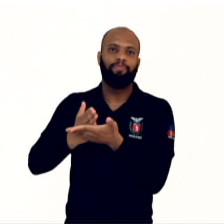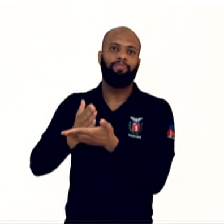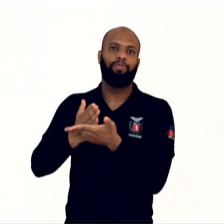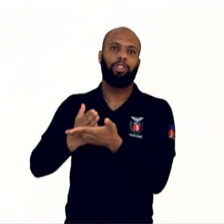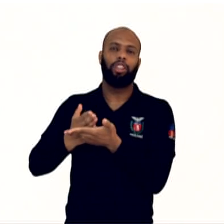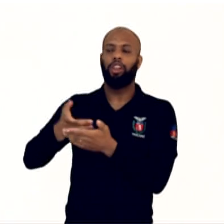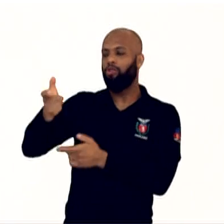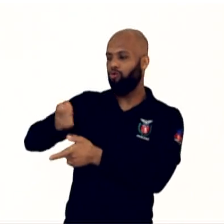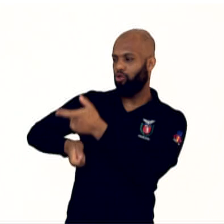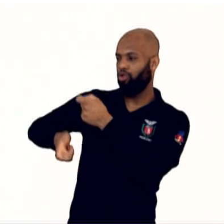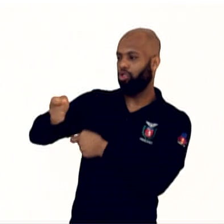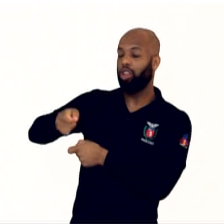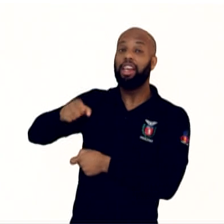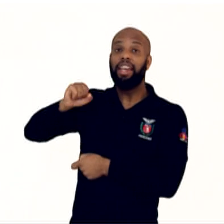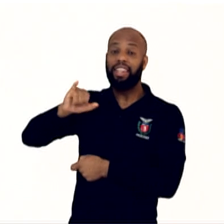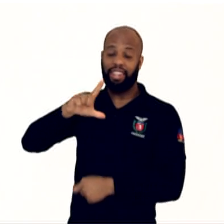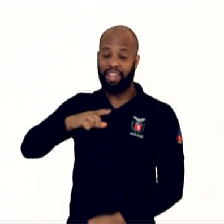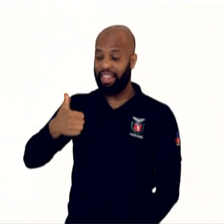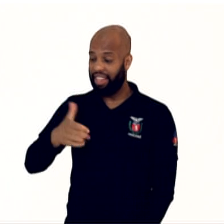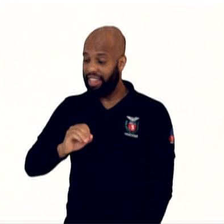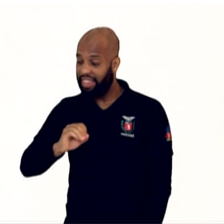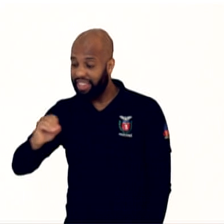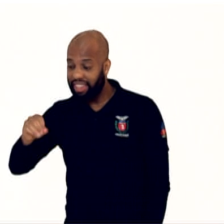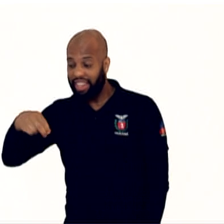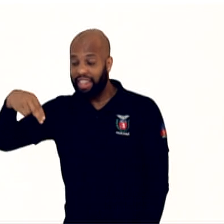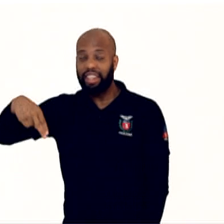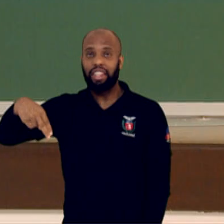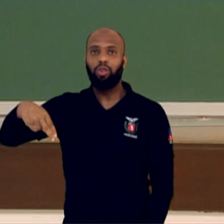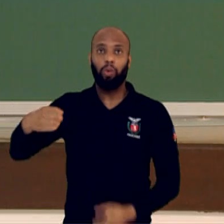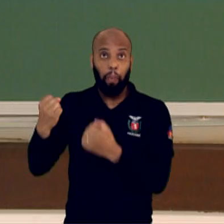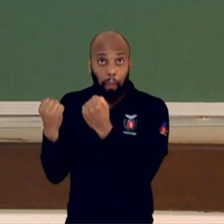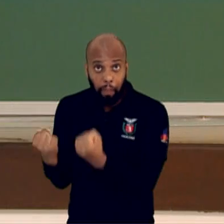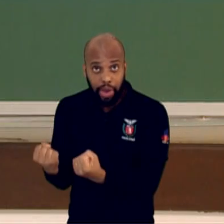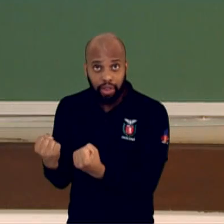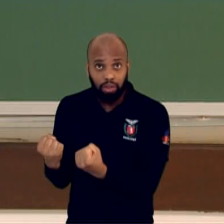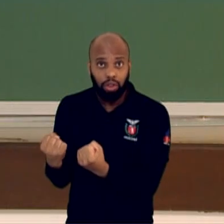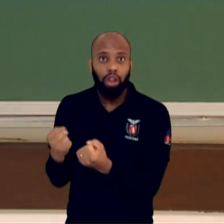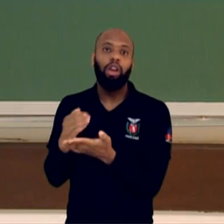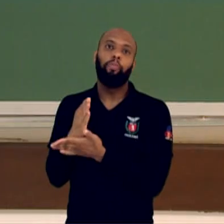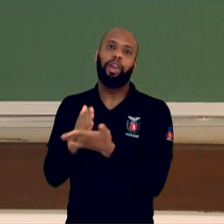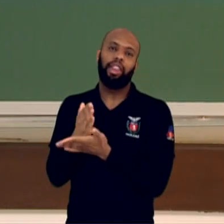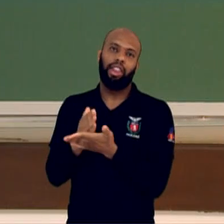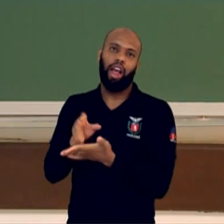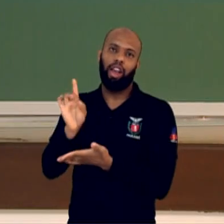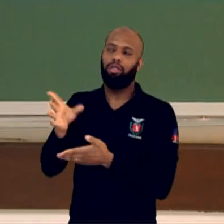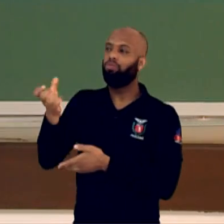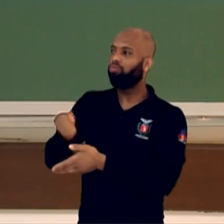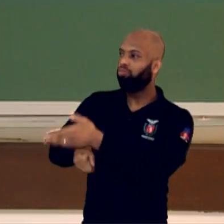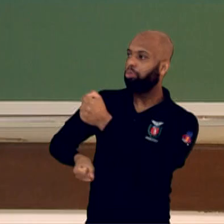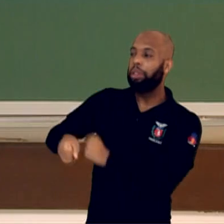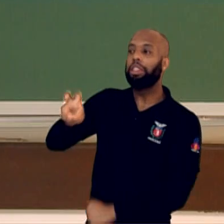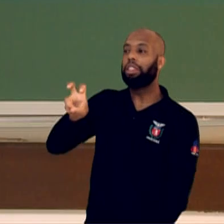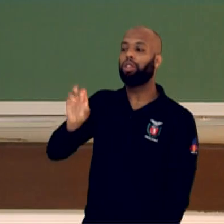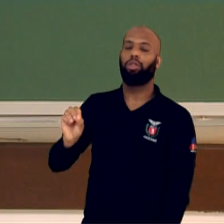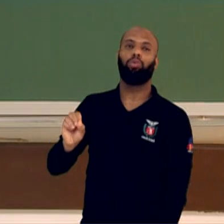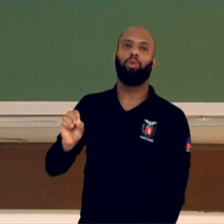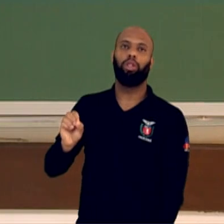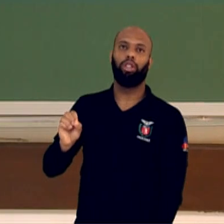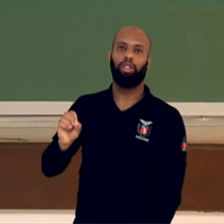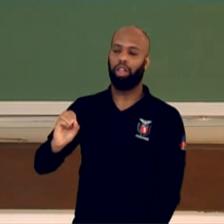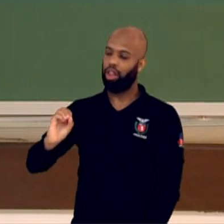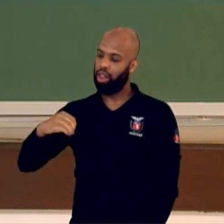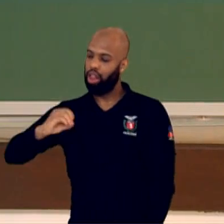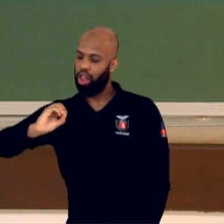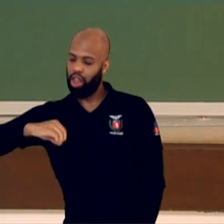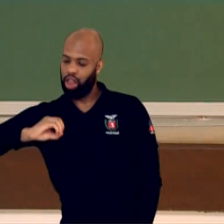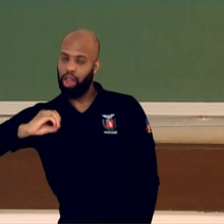precisa fazer. Então, se pesa 100 newtons, você vai fazer um esforço de 50 newtons, a força de 50 newtons para movimentar.